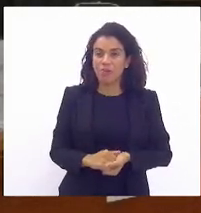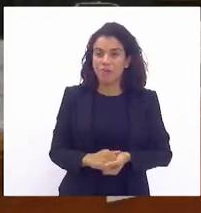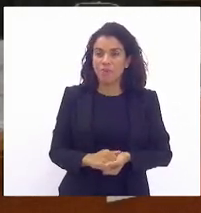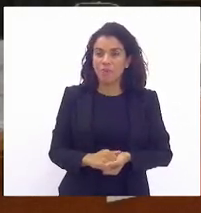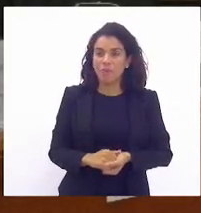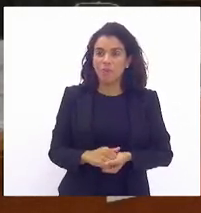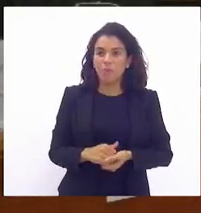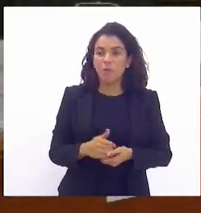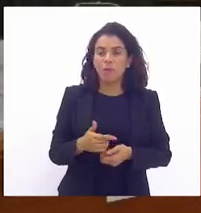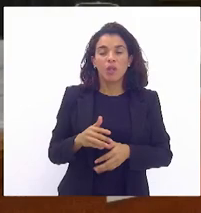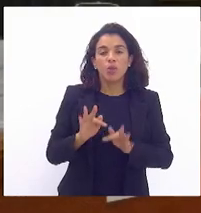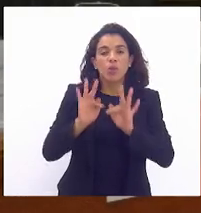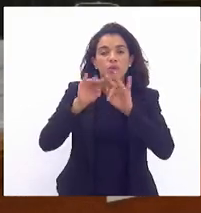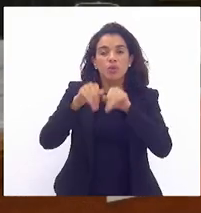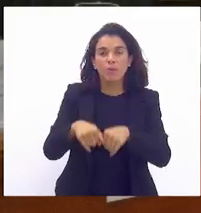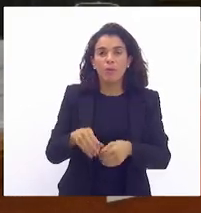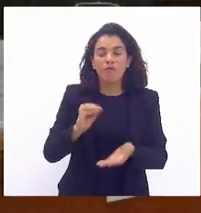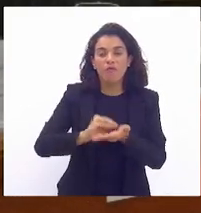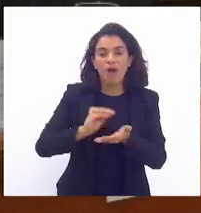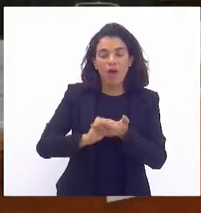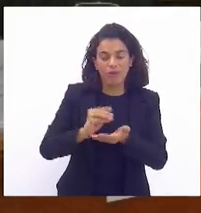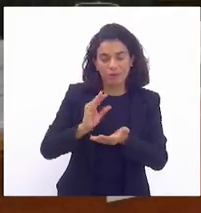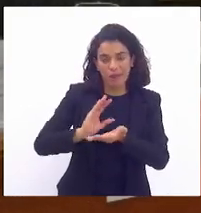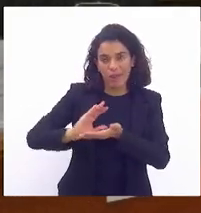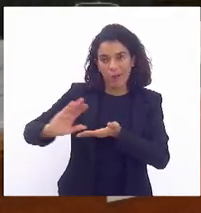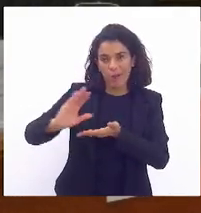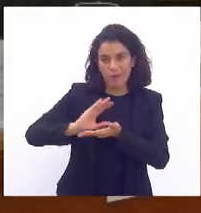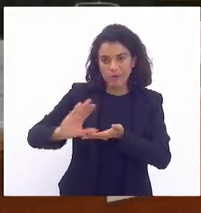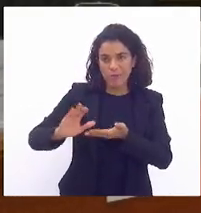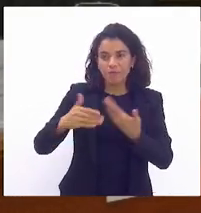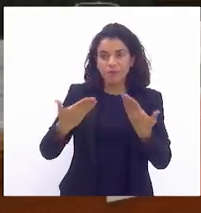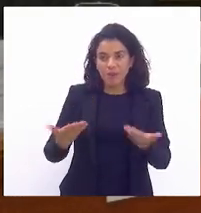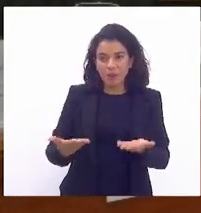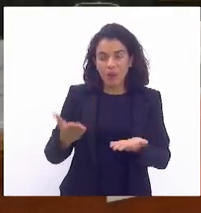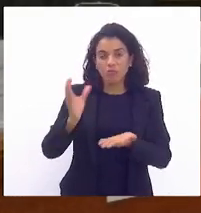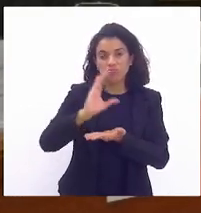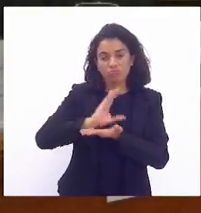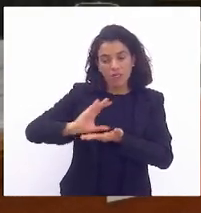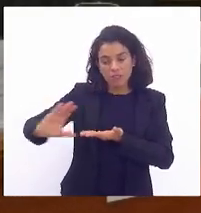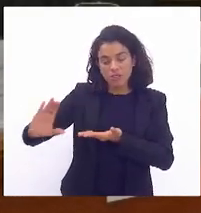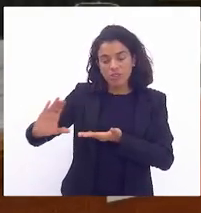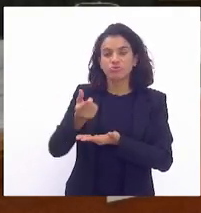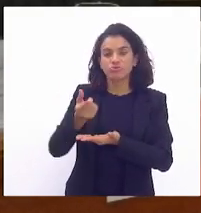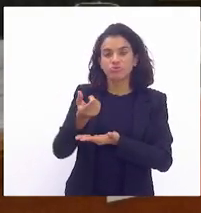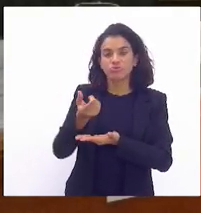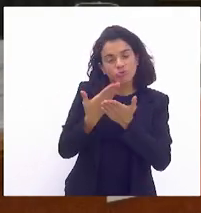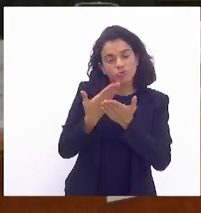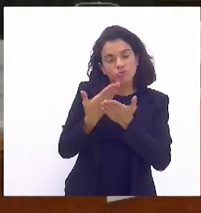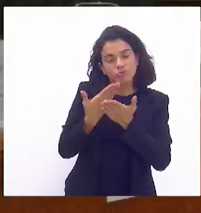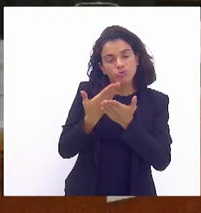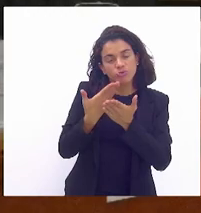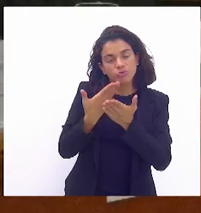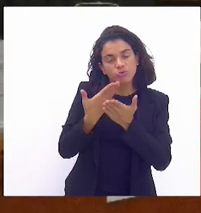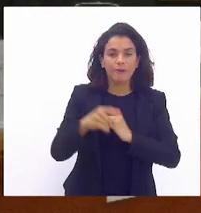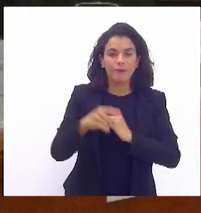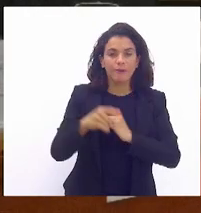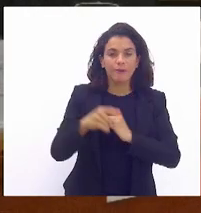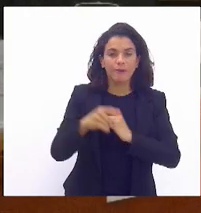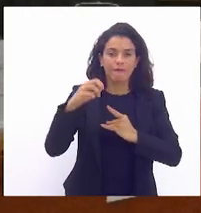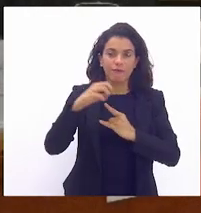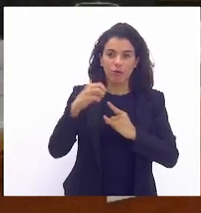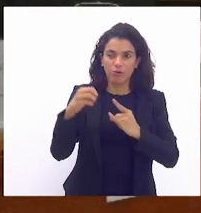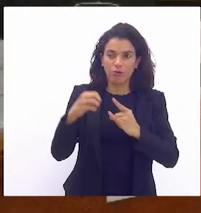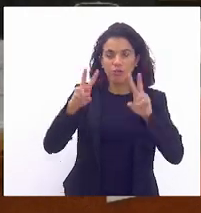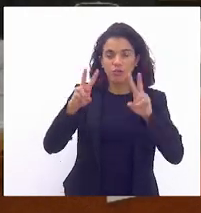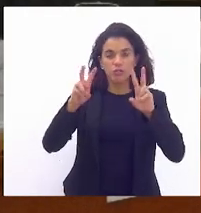e não terminou, não concluiu por falta de recursos. Eu acho que, assim, destinar recursos para um estudo aprofundado da Fiocruz sobre